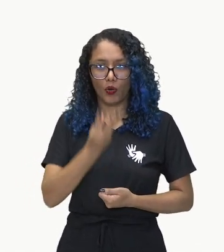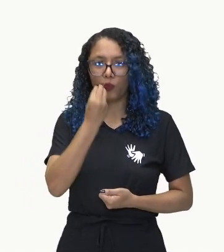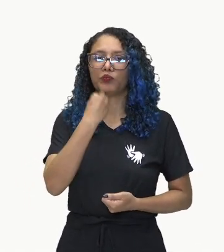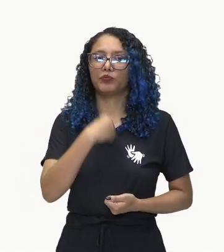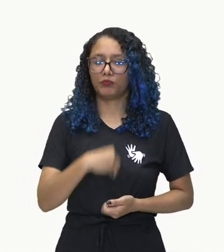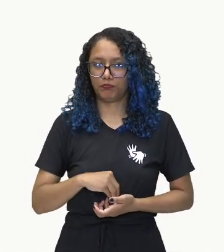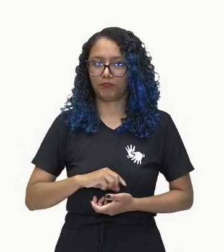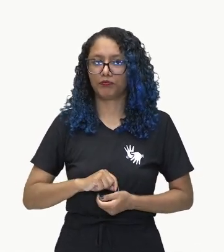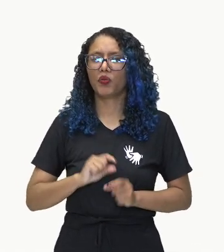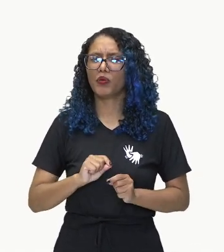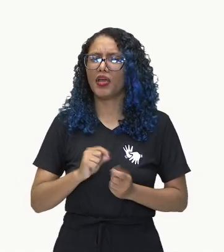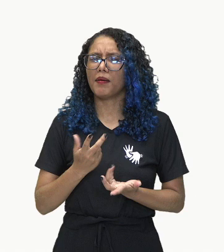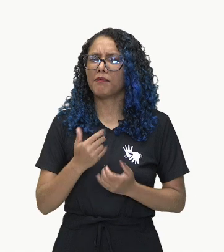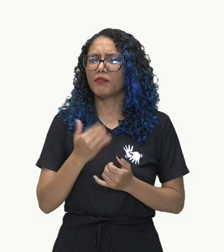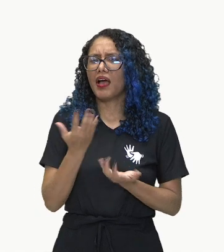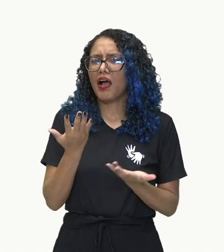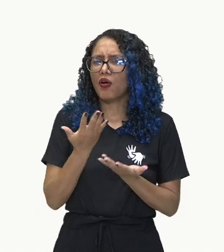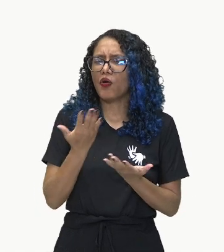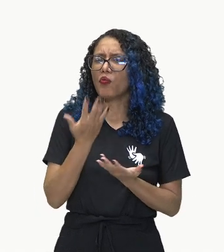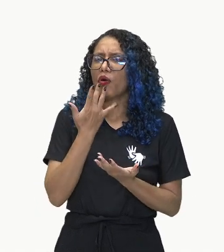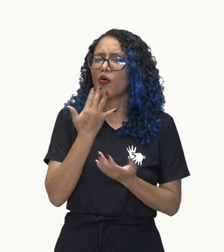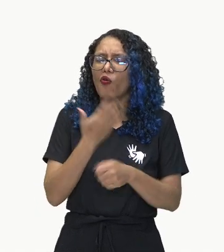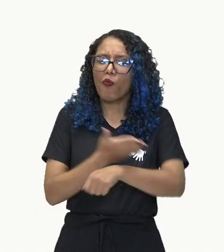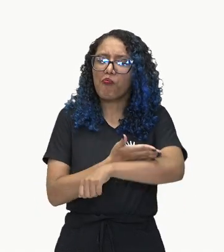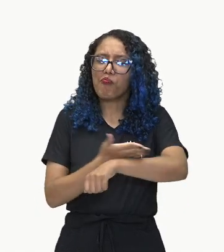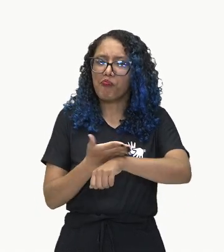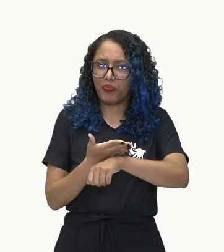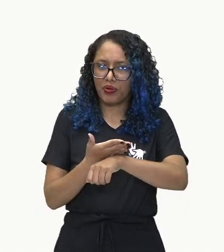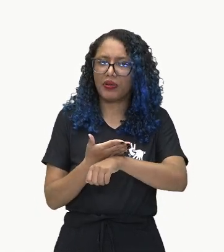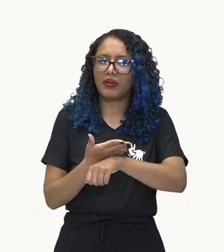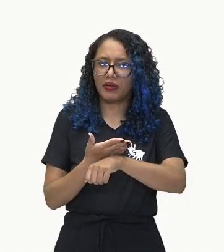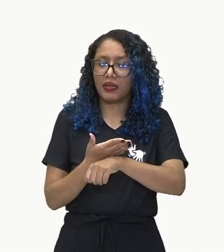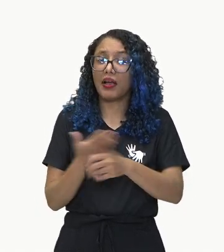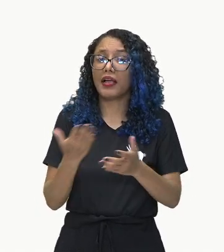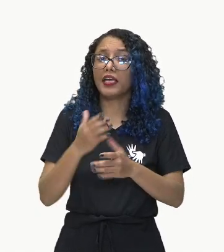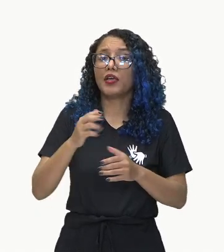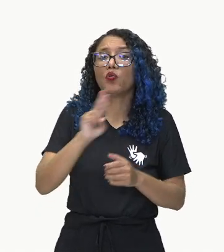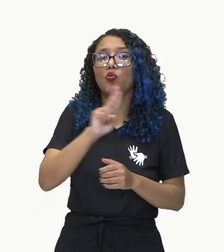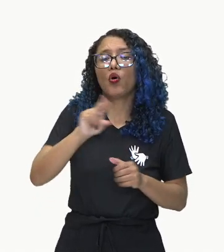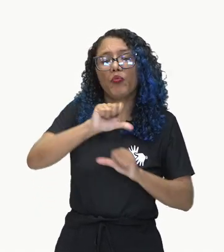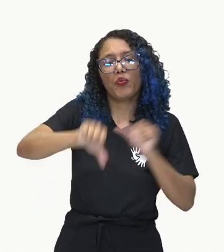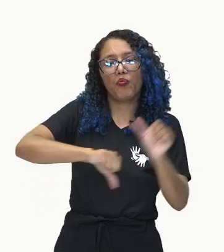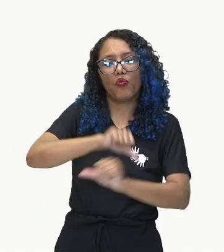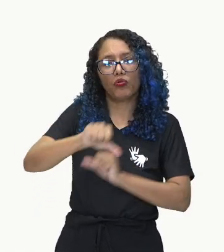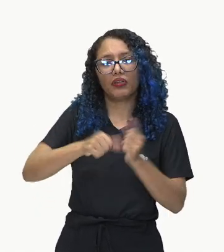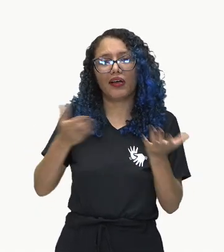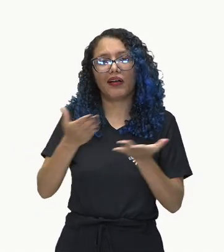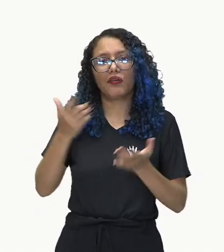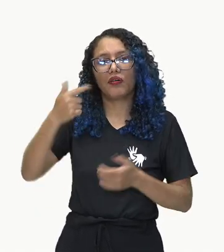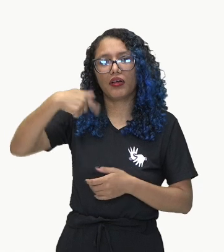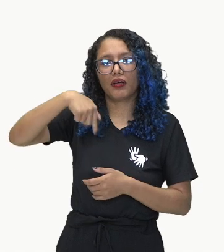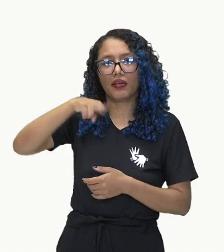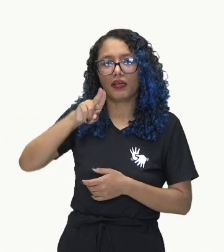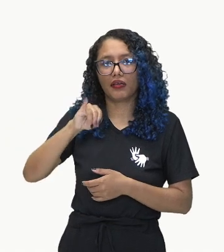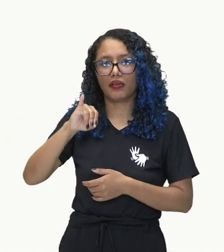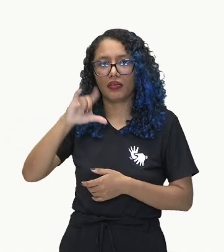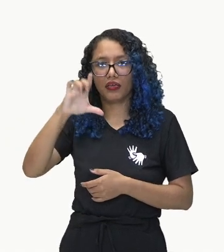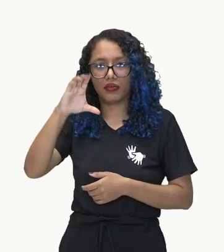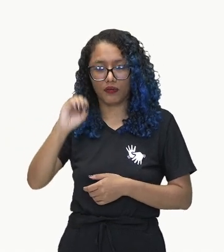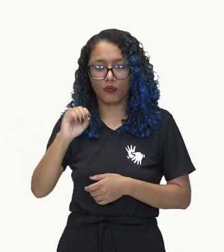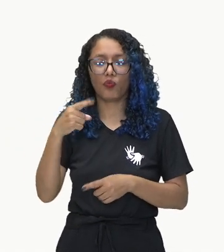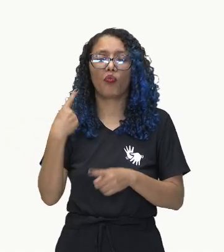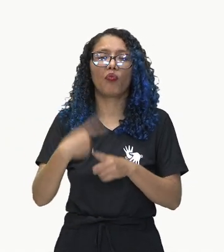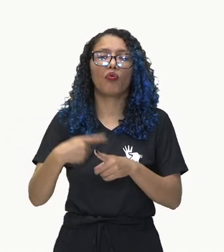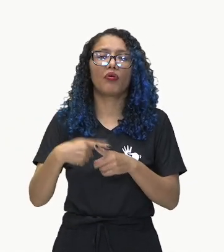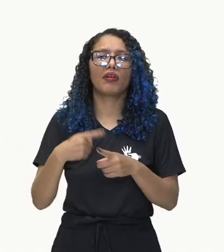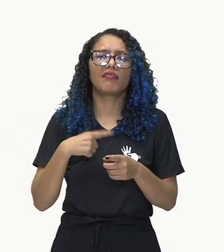textura esbranquiçada e ele vai ser denominado aí quilo, porque ele vai ter dentro da sua mistura todas as